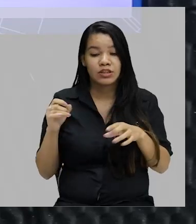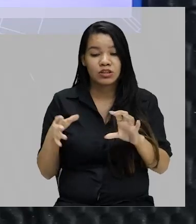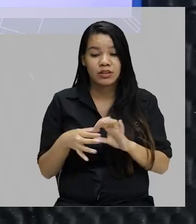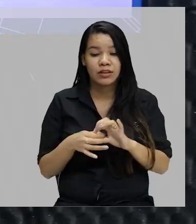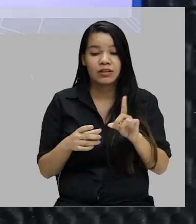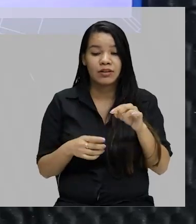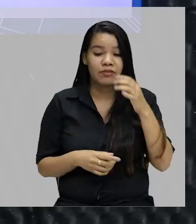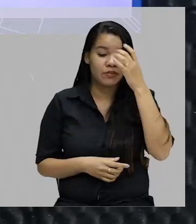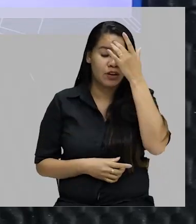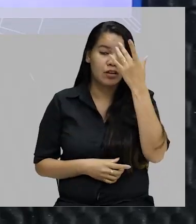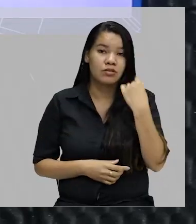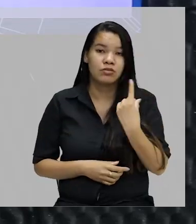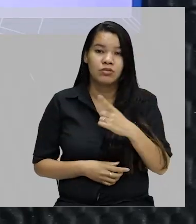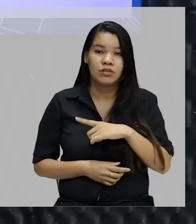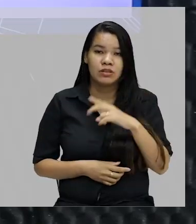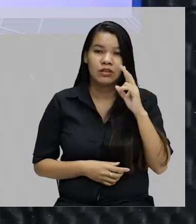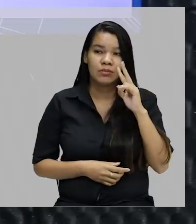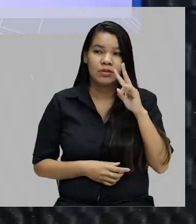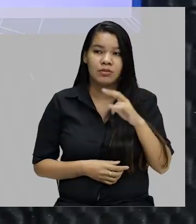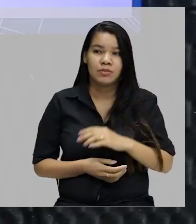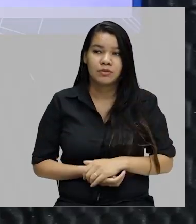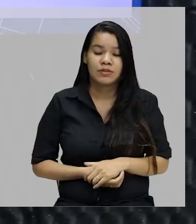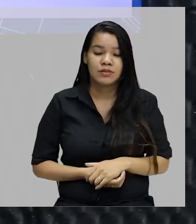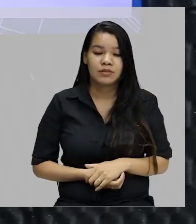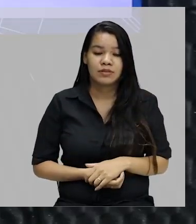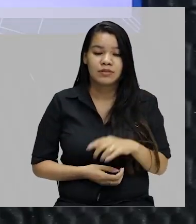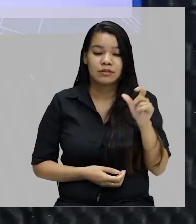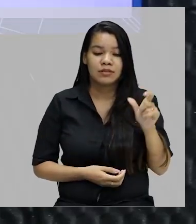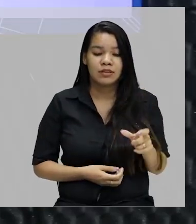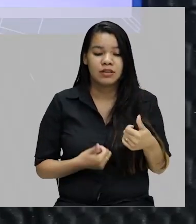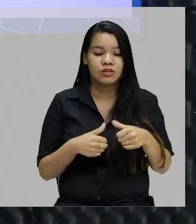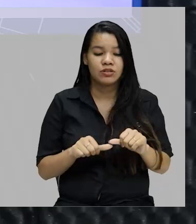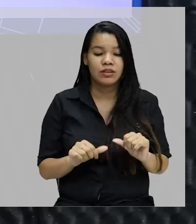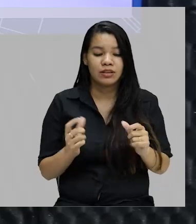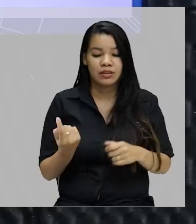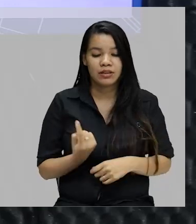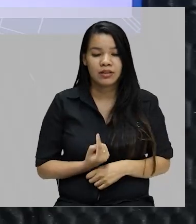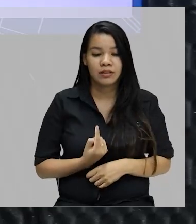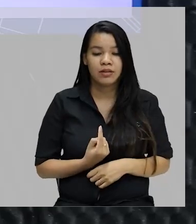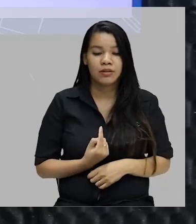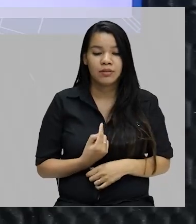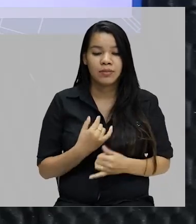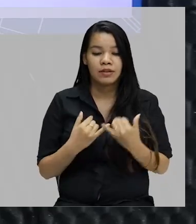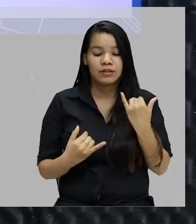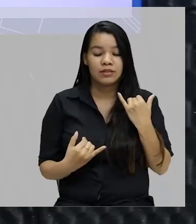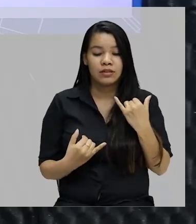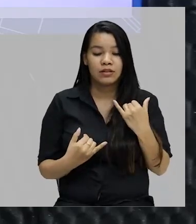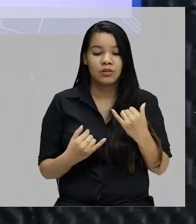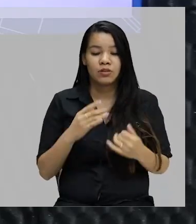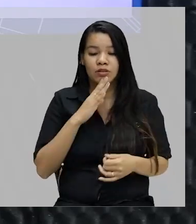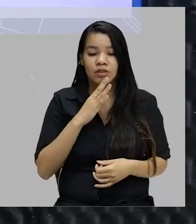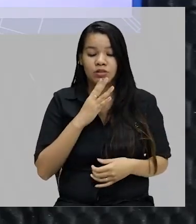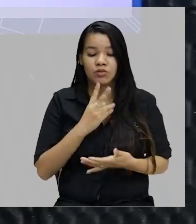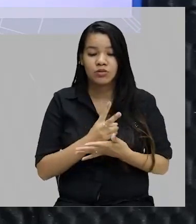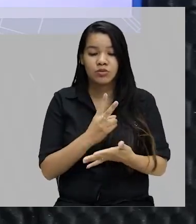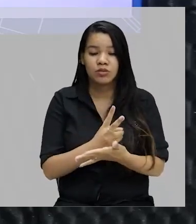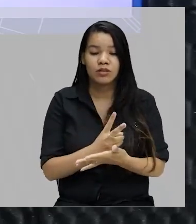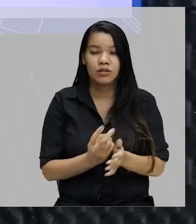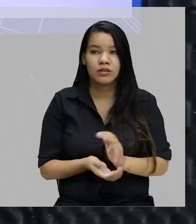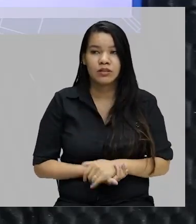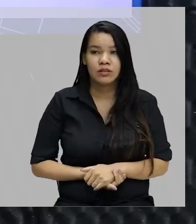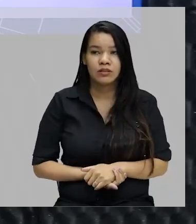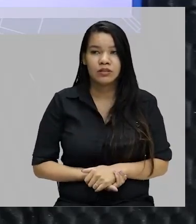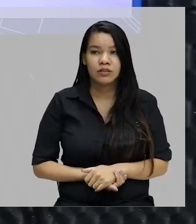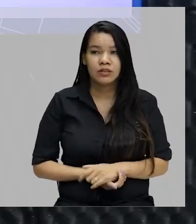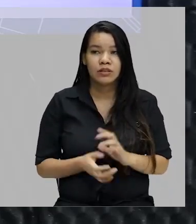nós relembrarmos ser, estar, ficar, parecer, permanecer, continuar. E dependendo do contexto, alguns verbos se tornam verbos